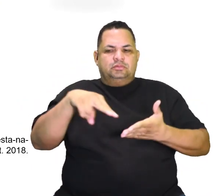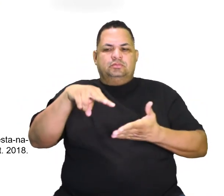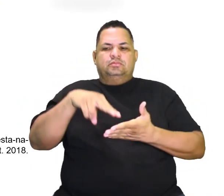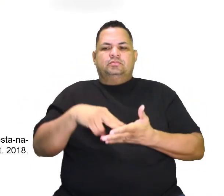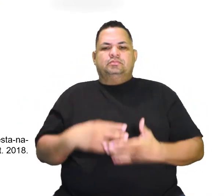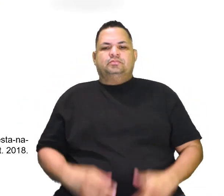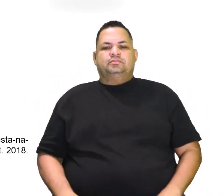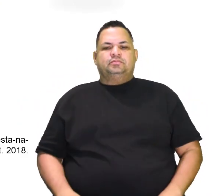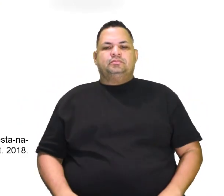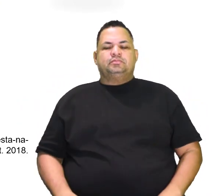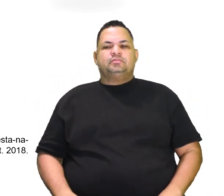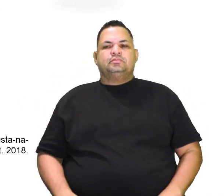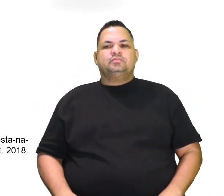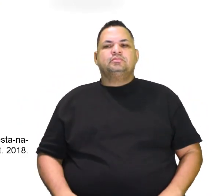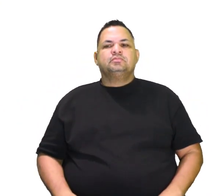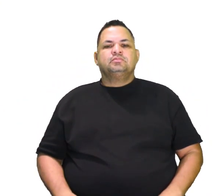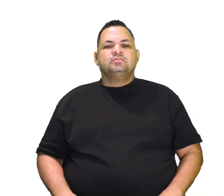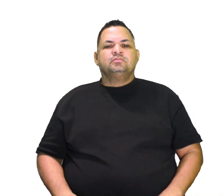boi bumbá.